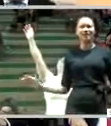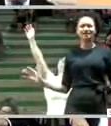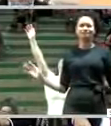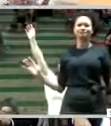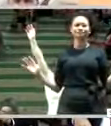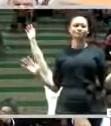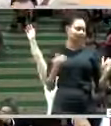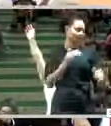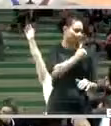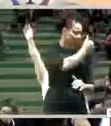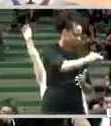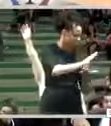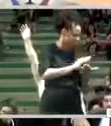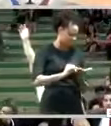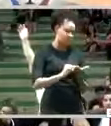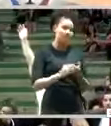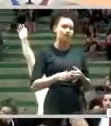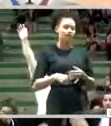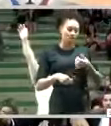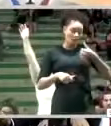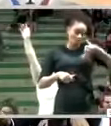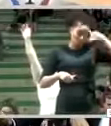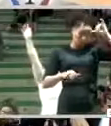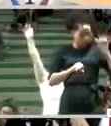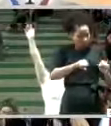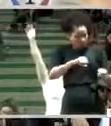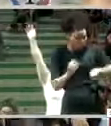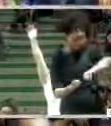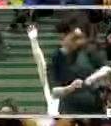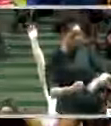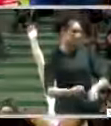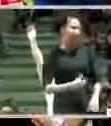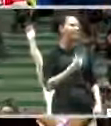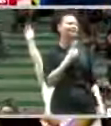Diga para quem está ao seu lado: o boi ainda tropeça, filho.